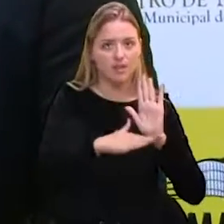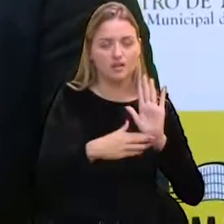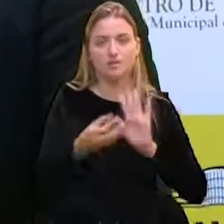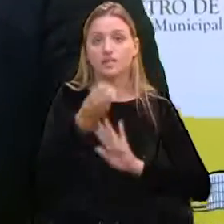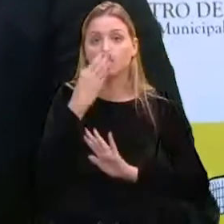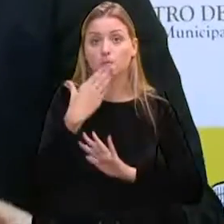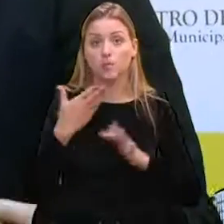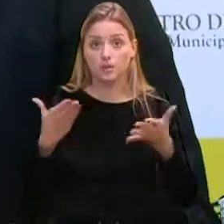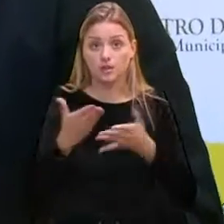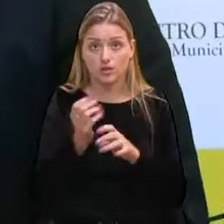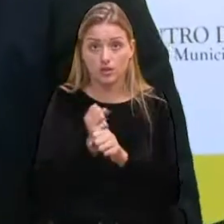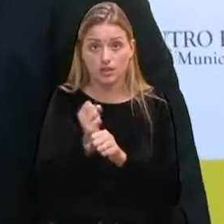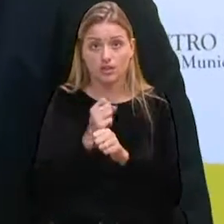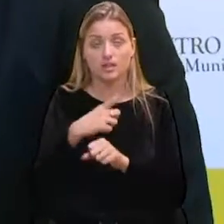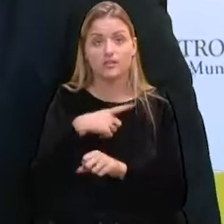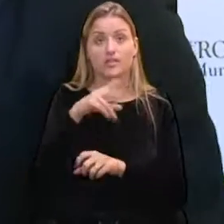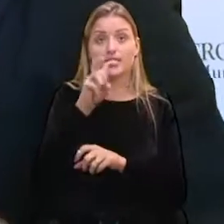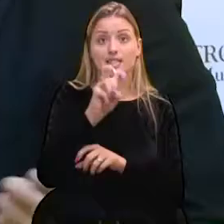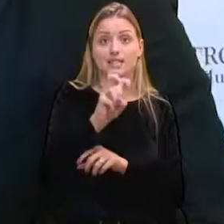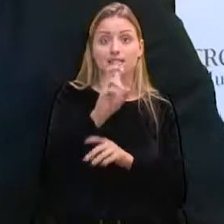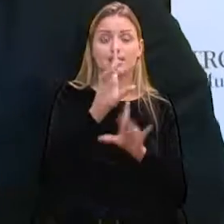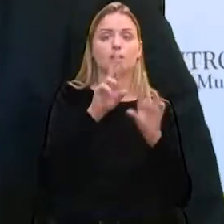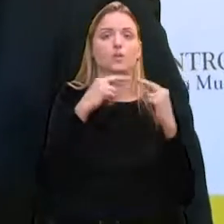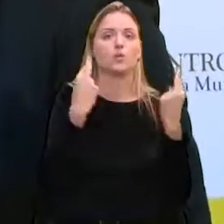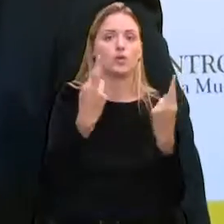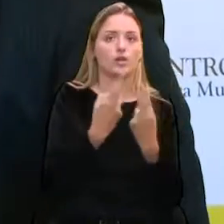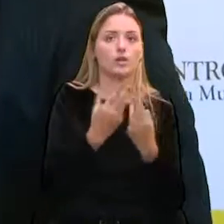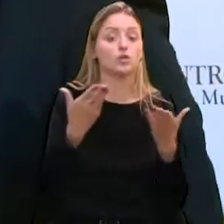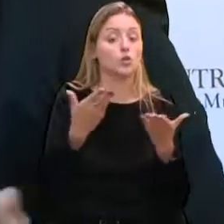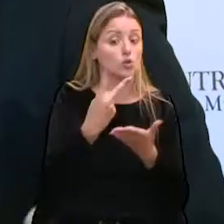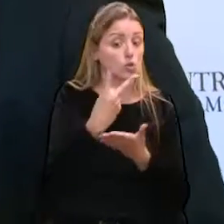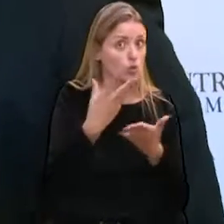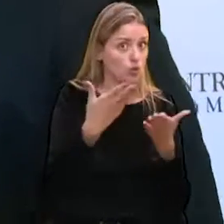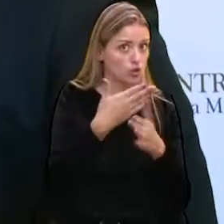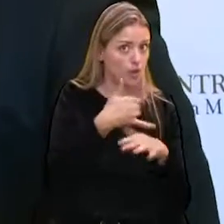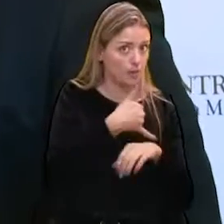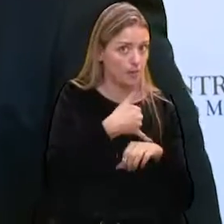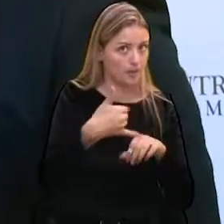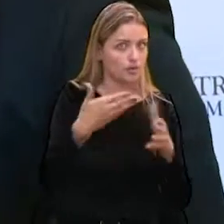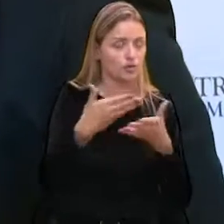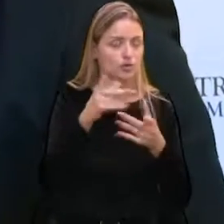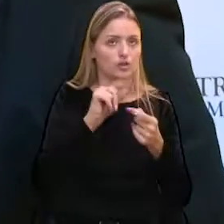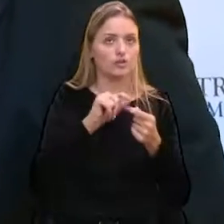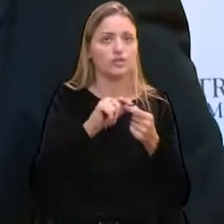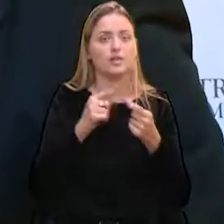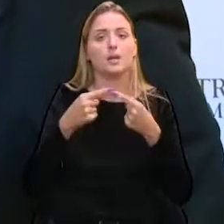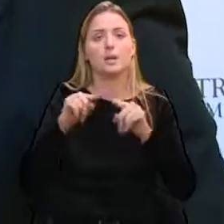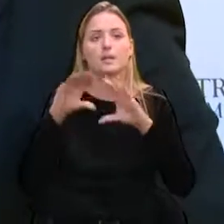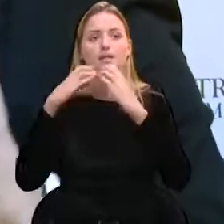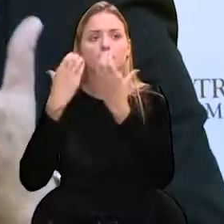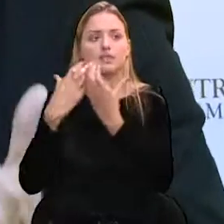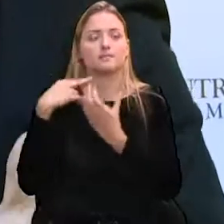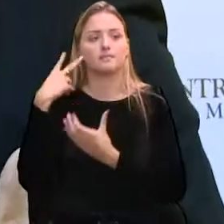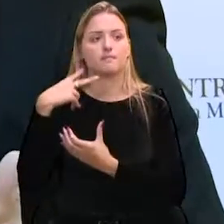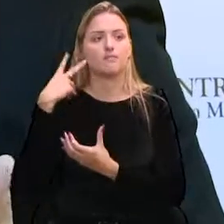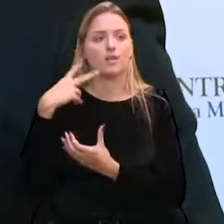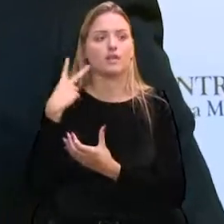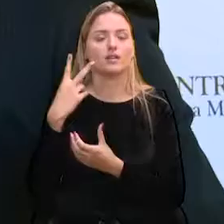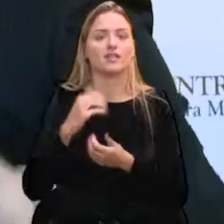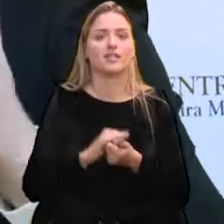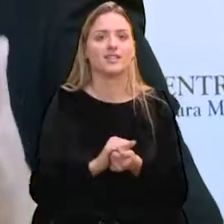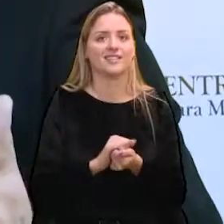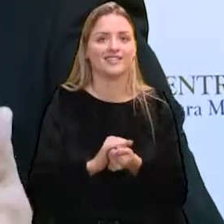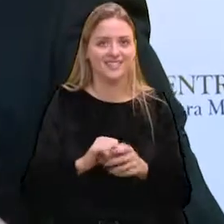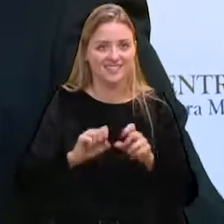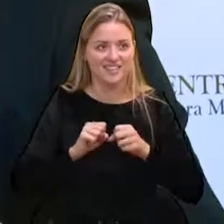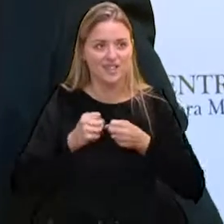este ano. Serão 5 encontros, 2 deles já foram, né, realizados, mas a Câmara quer unir esforços,